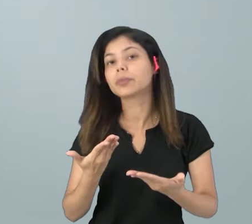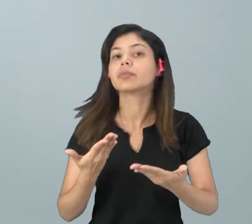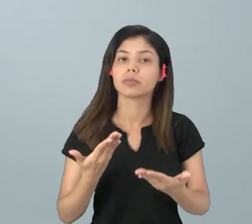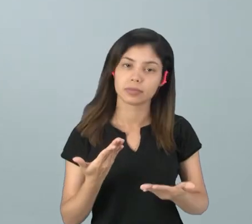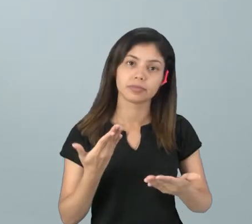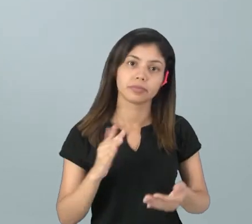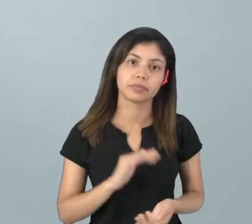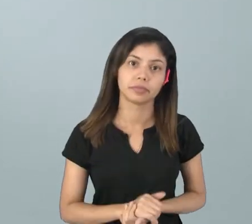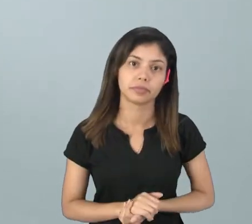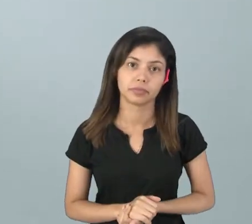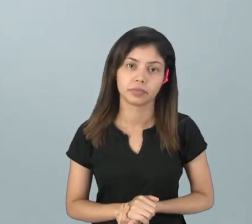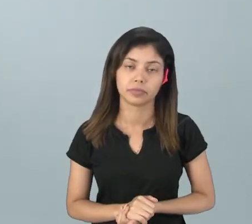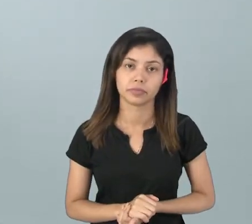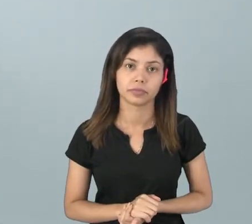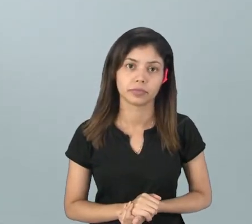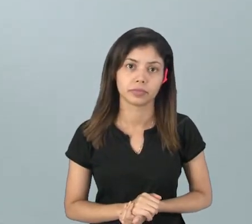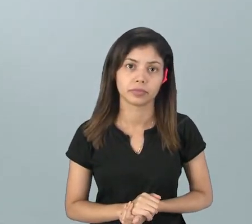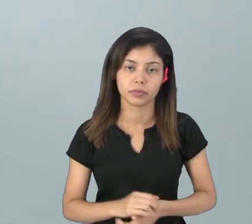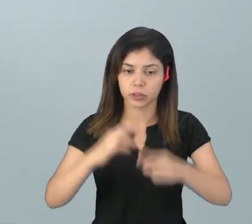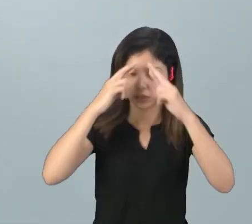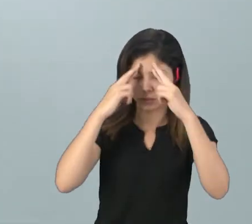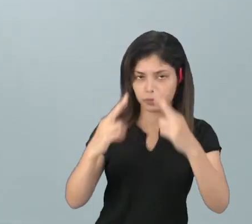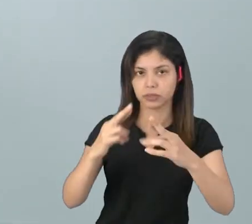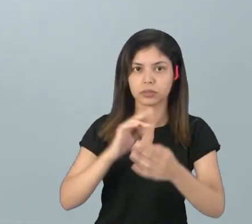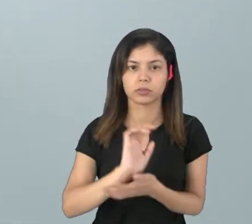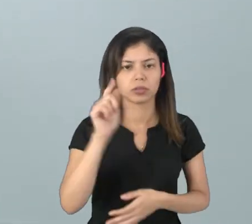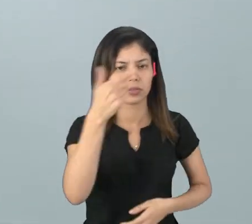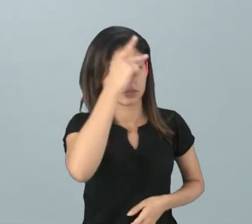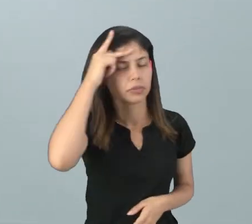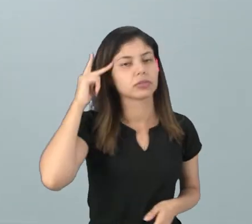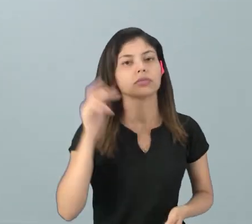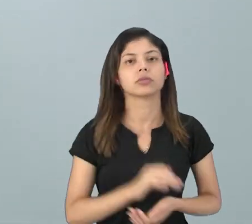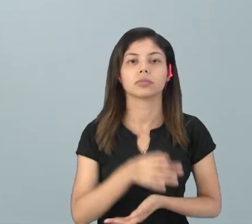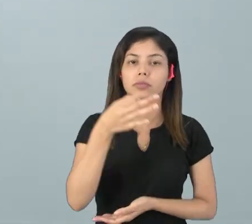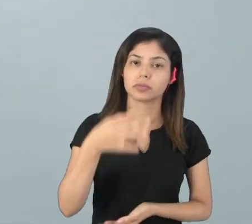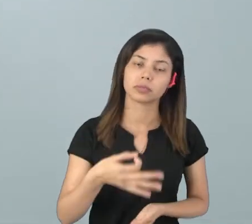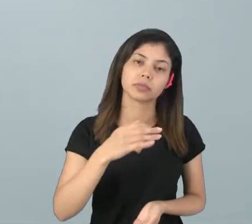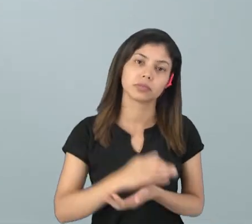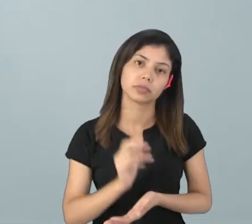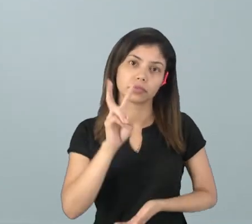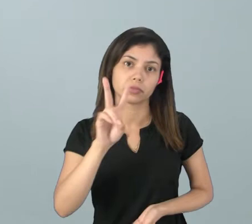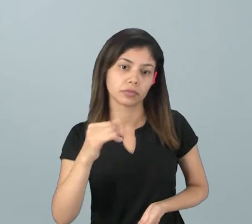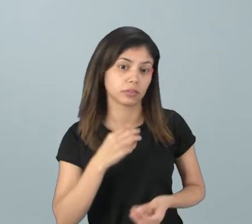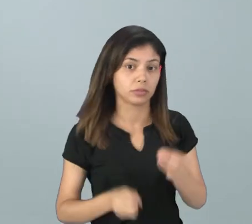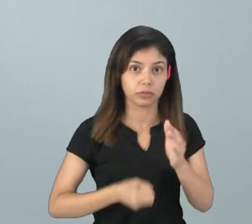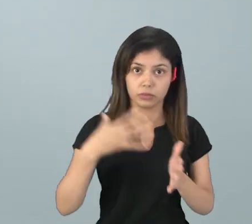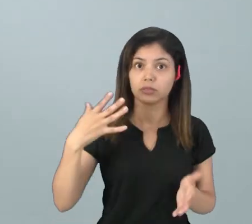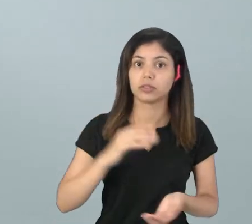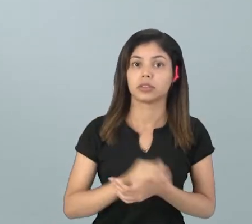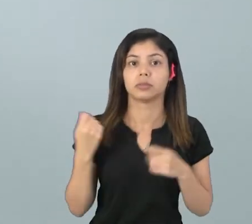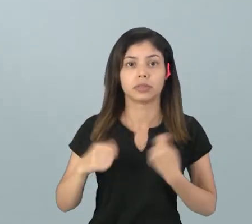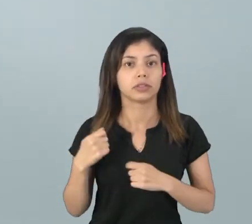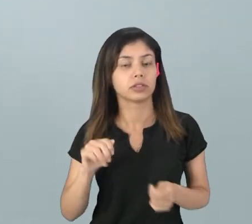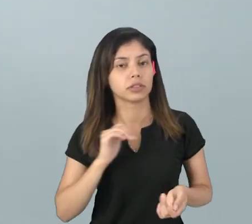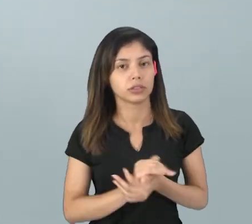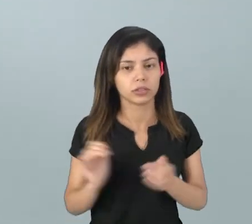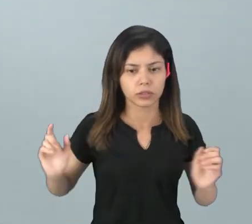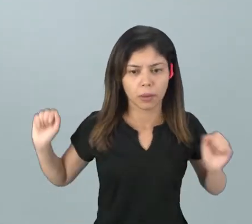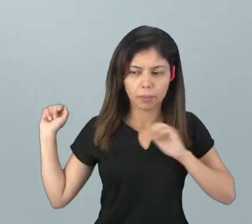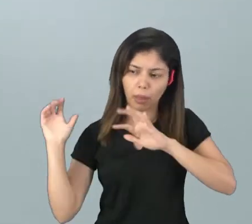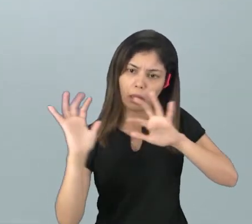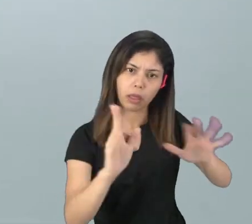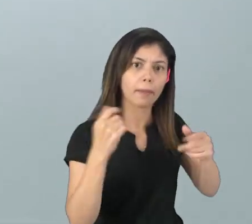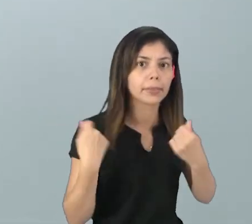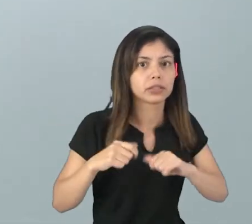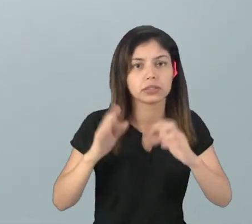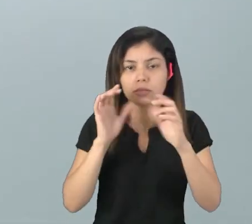né, de respeito com as outras pessoas, né? Tem necessidade de se aglomerar, procure